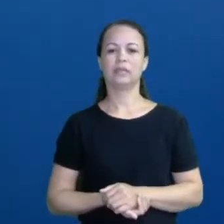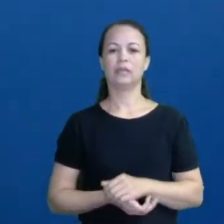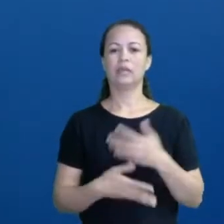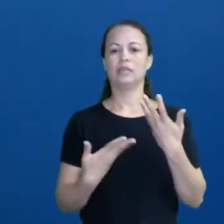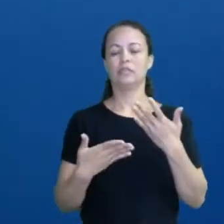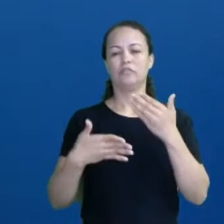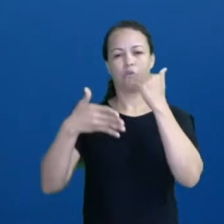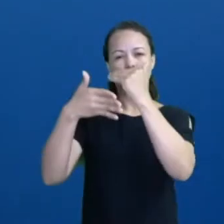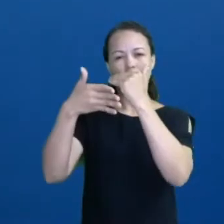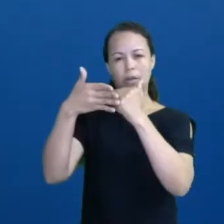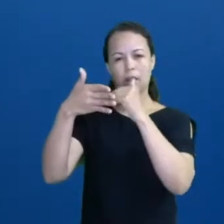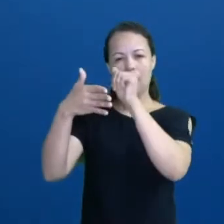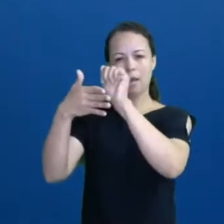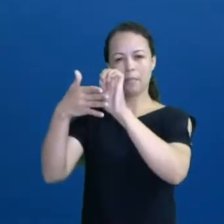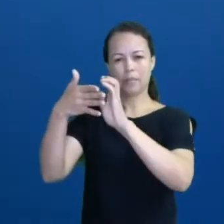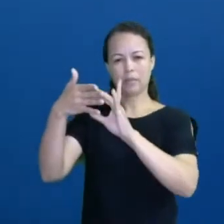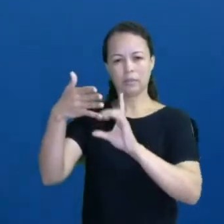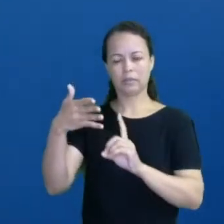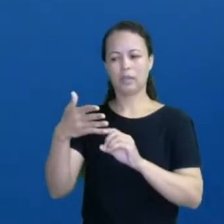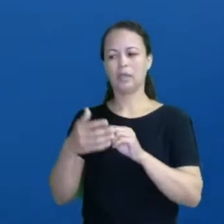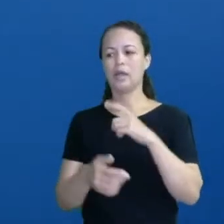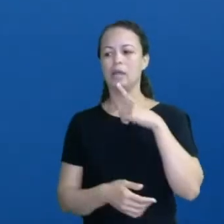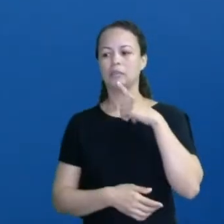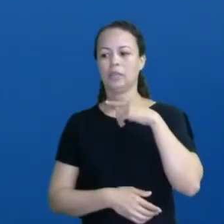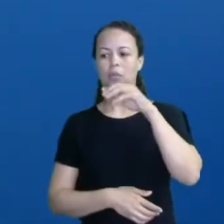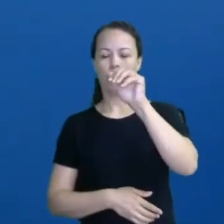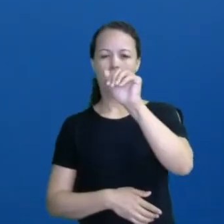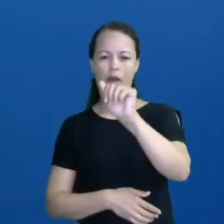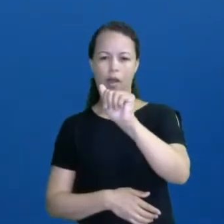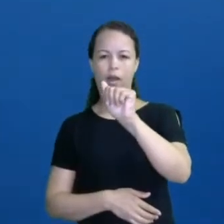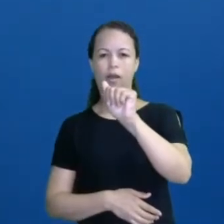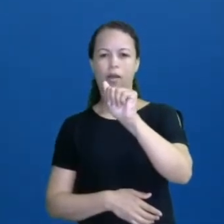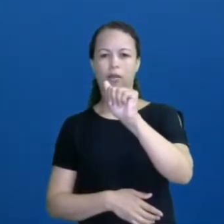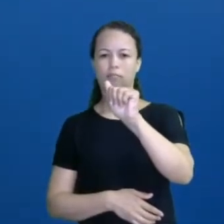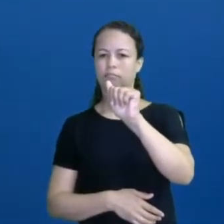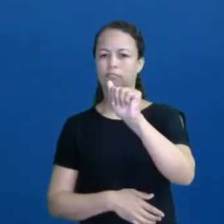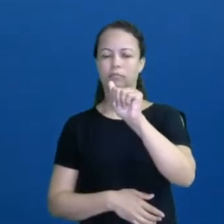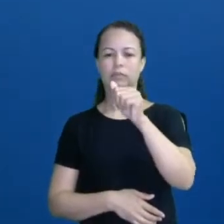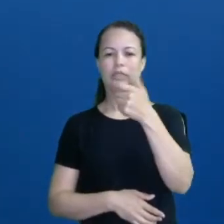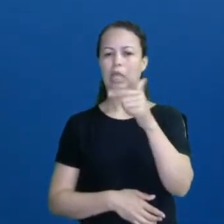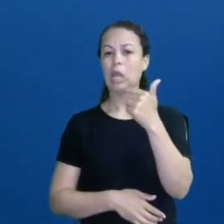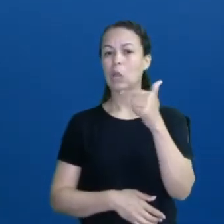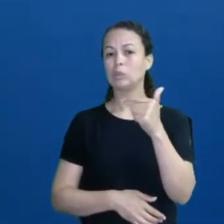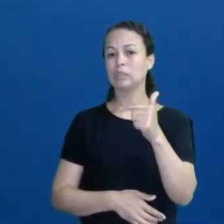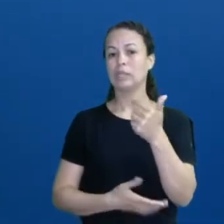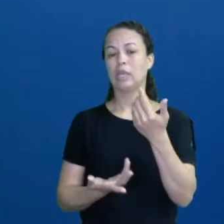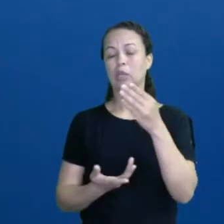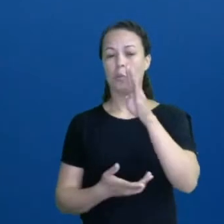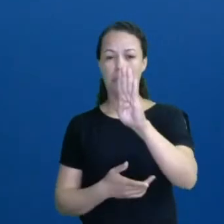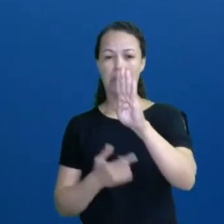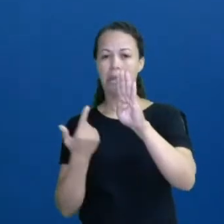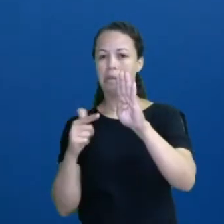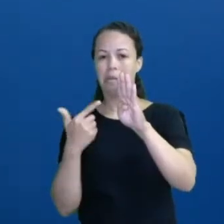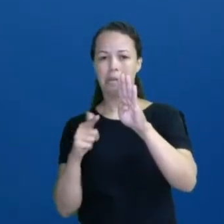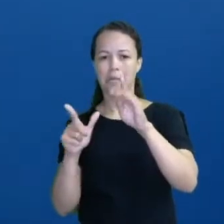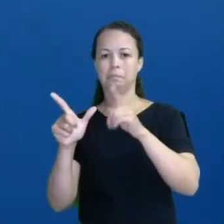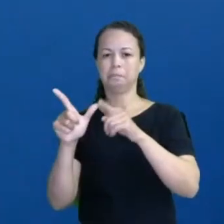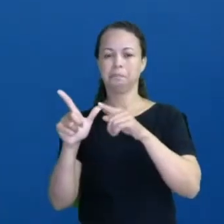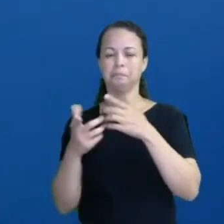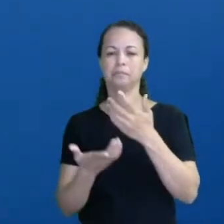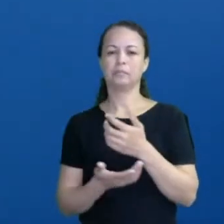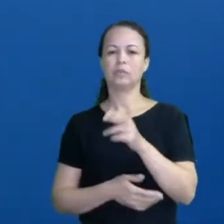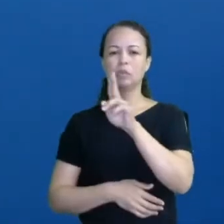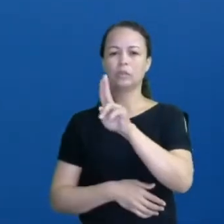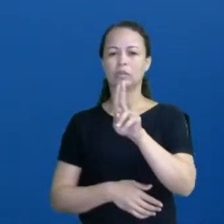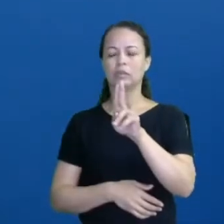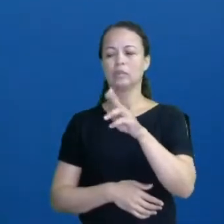fosse pela ordem alfabética, eu tenho A, não tenho um nome com a letrinha B,